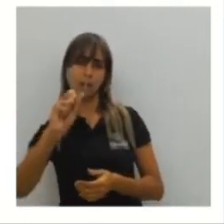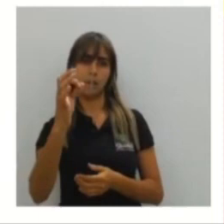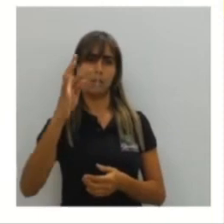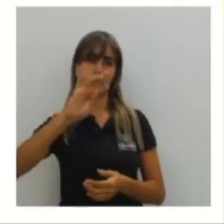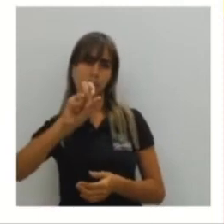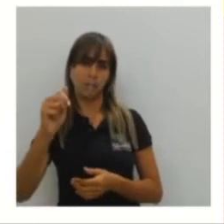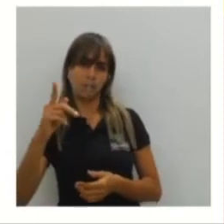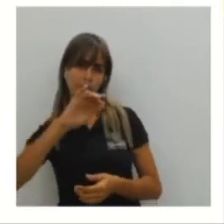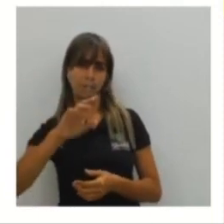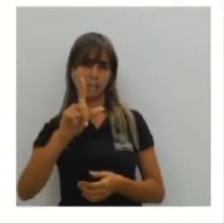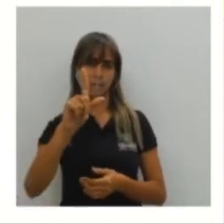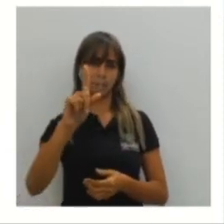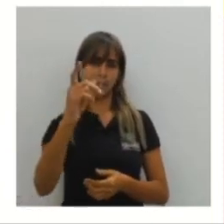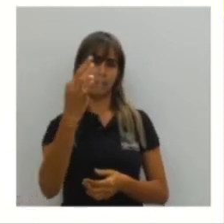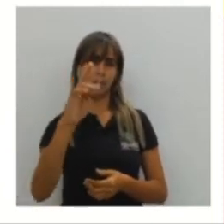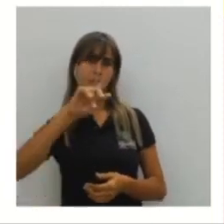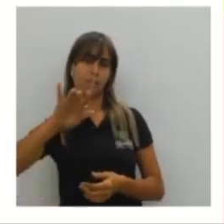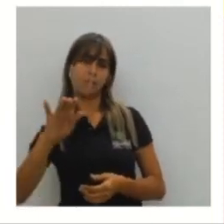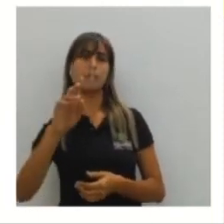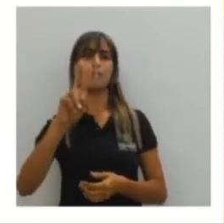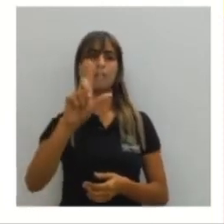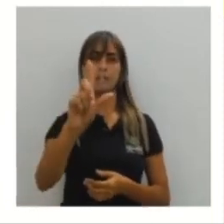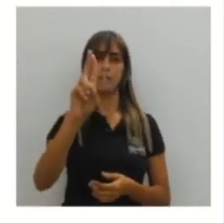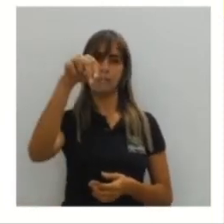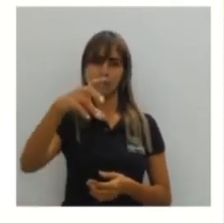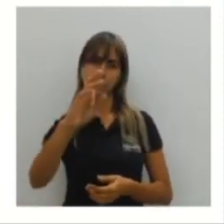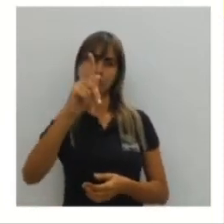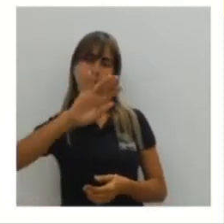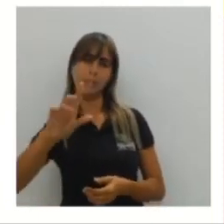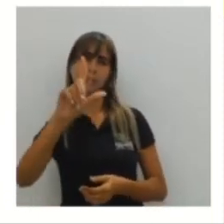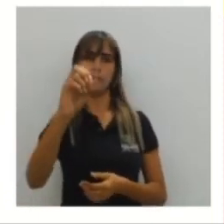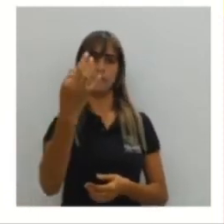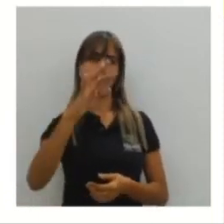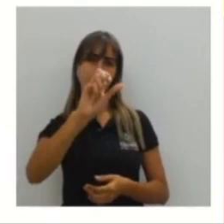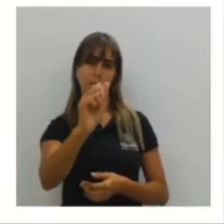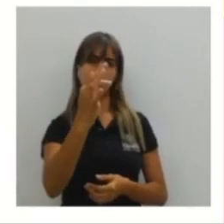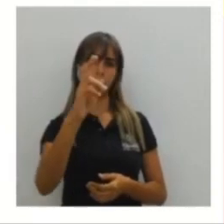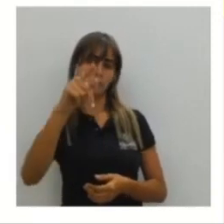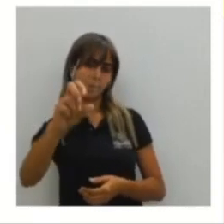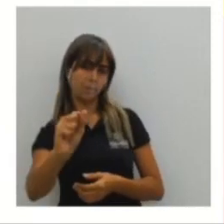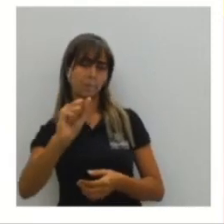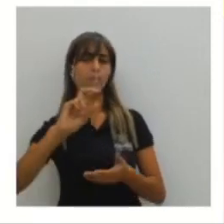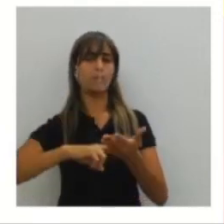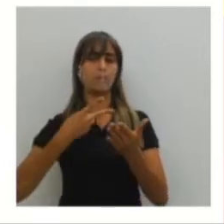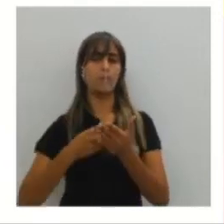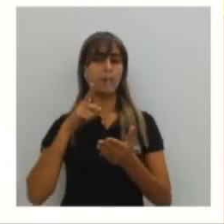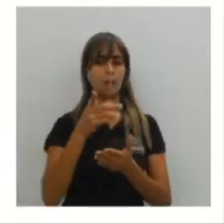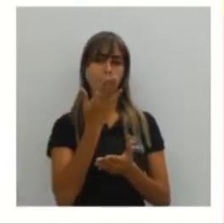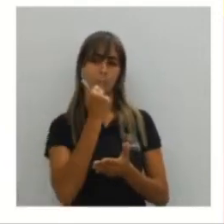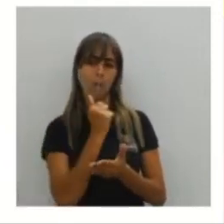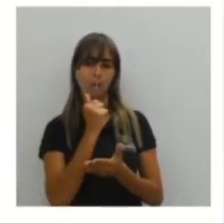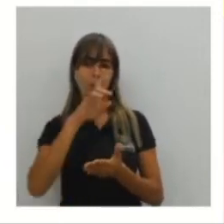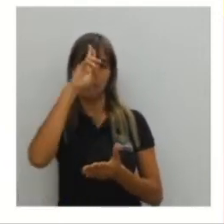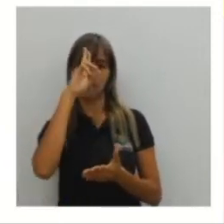the lunch last afternoon. She ate all the lunch last afternoon. Tradução. Ela comeu o almoço todo